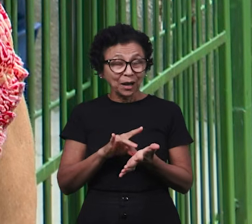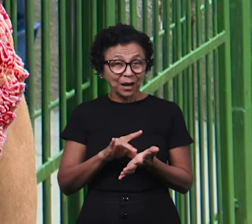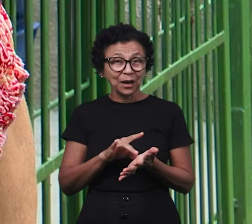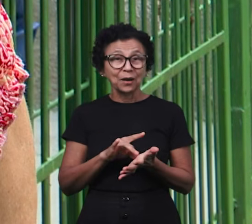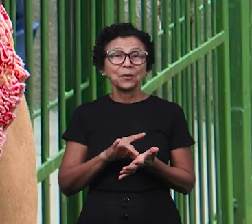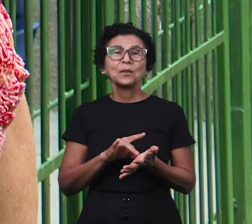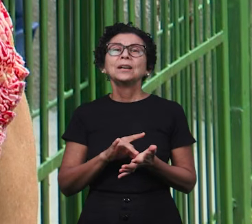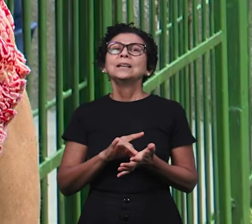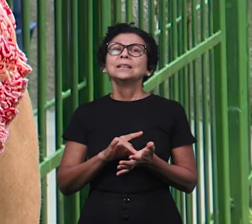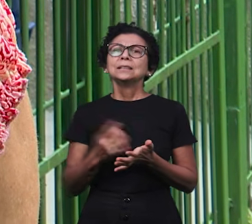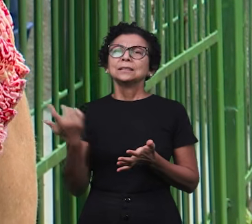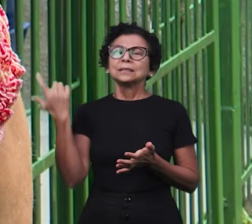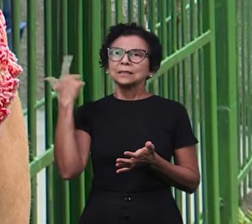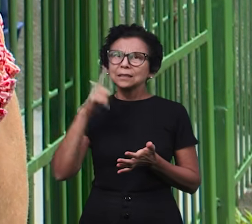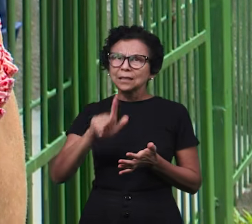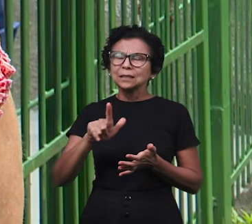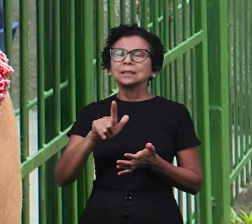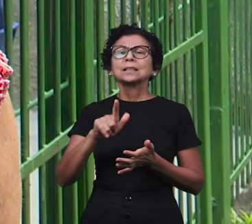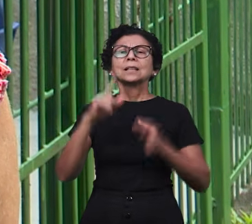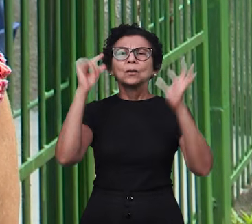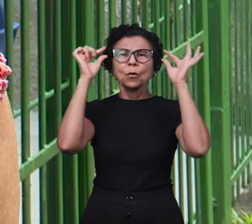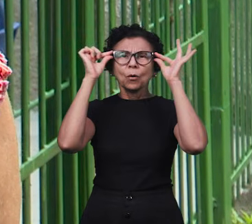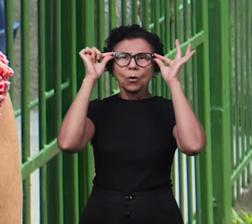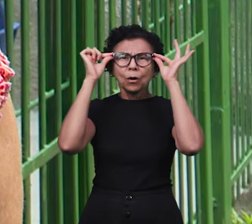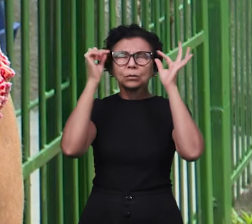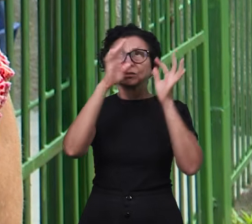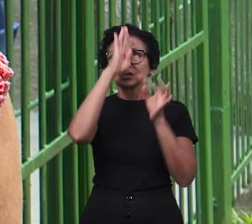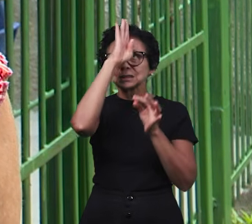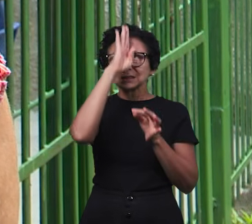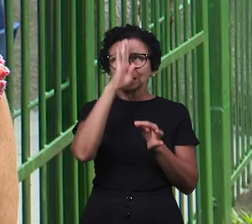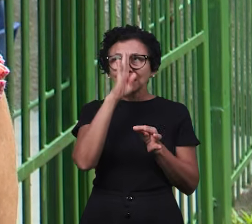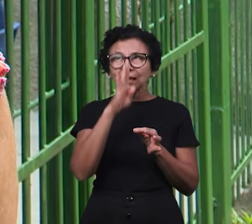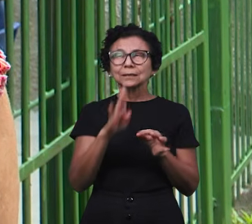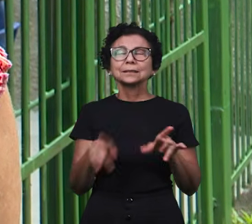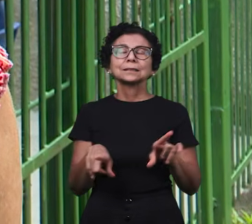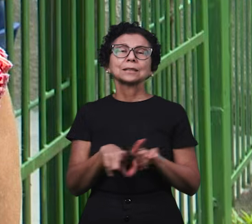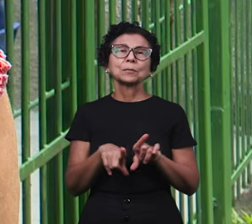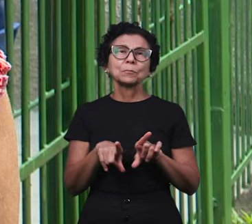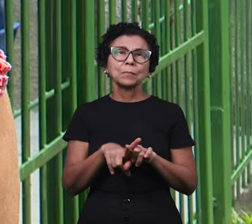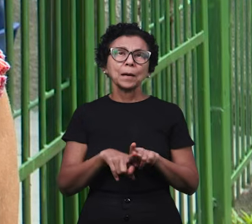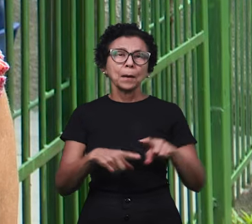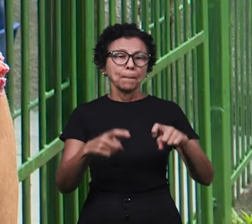graça também. Excelente